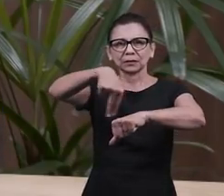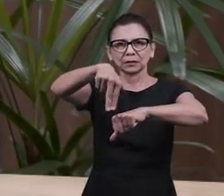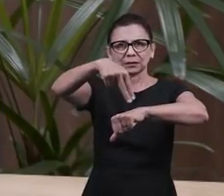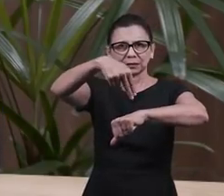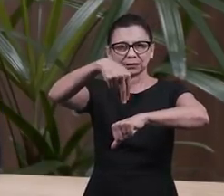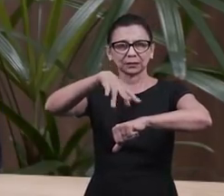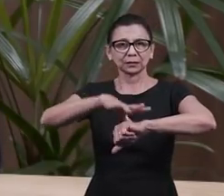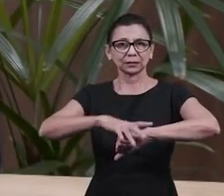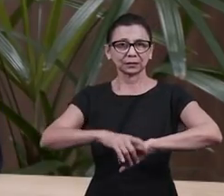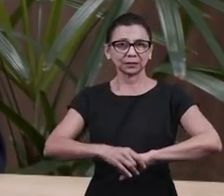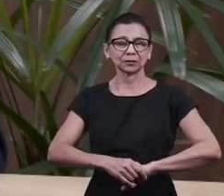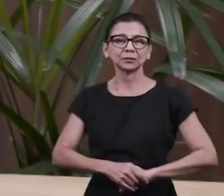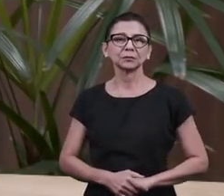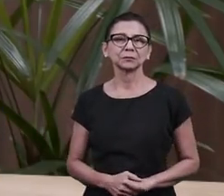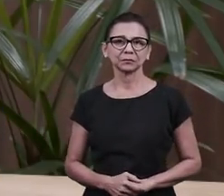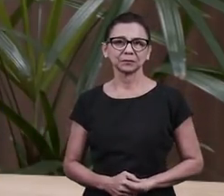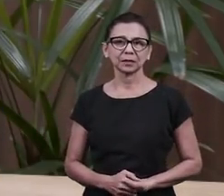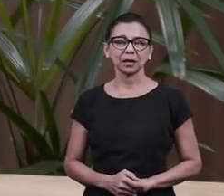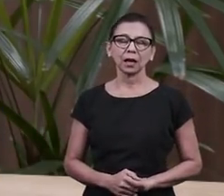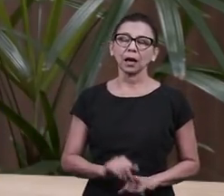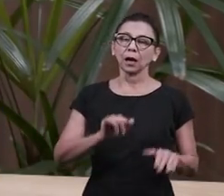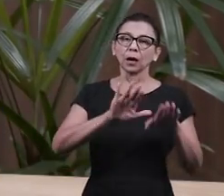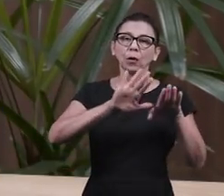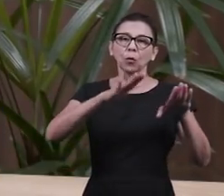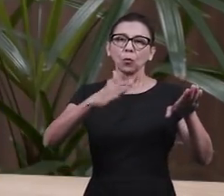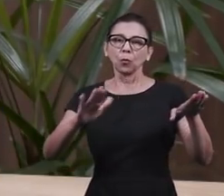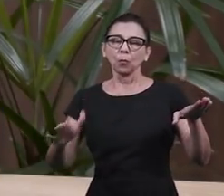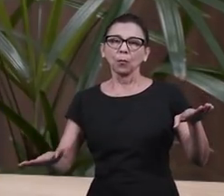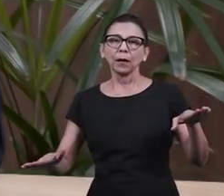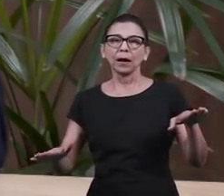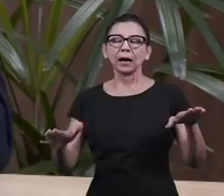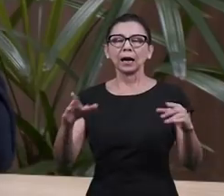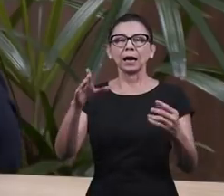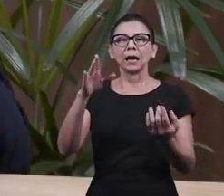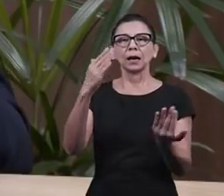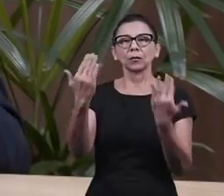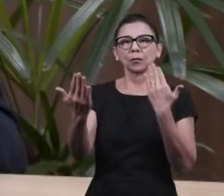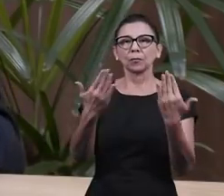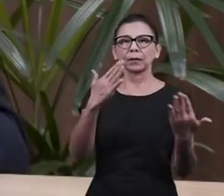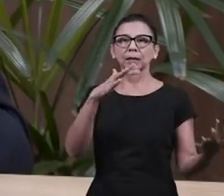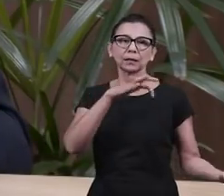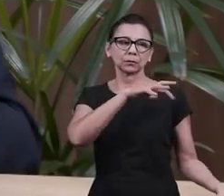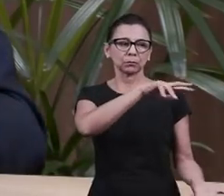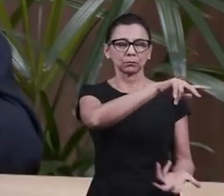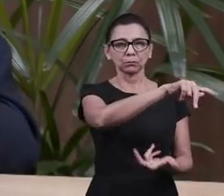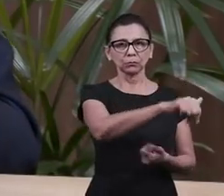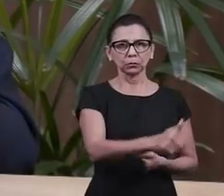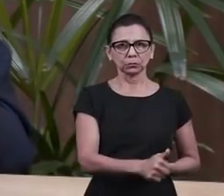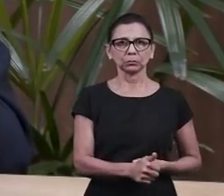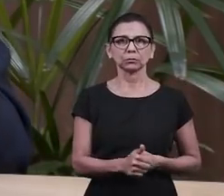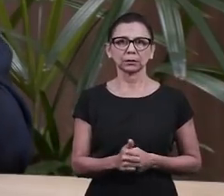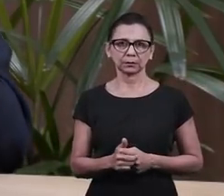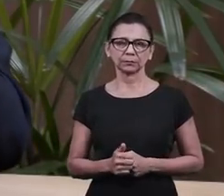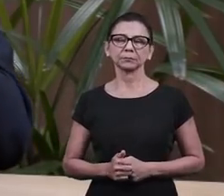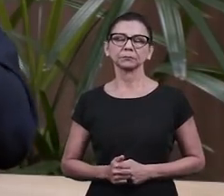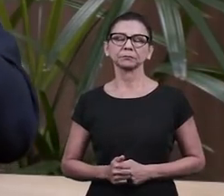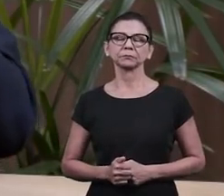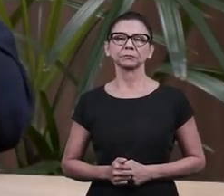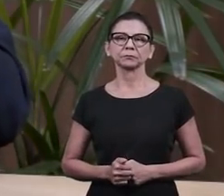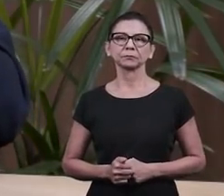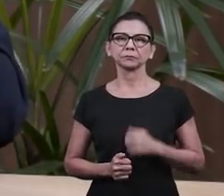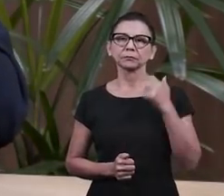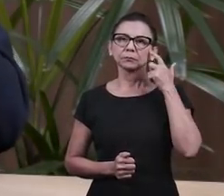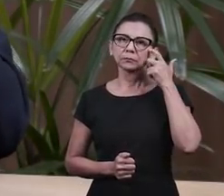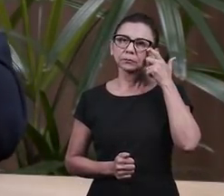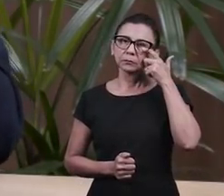dom, o mar é o mundo. É porque é a abreviação, né? O mar é as nações, que é o mundo, na verdade. João pergunta, falando,